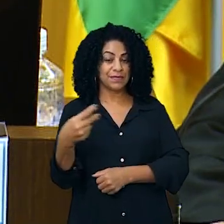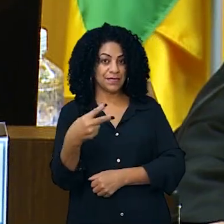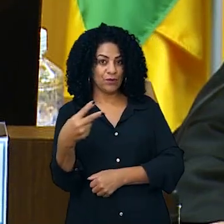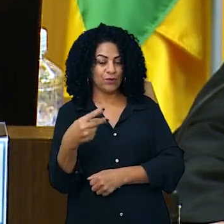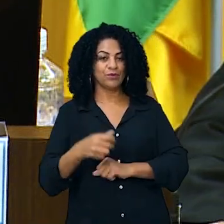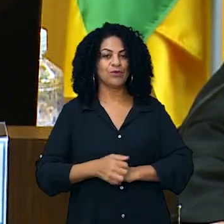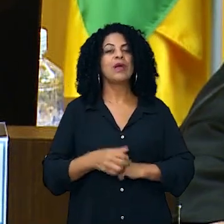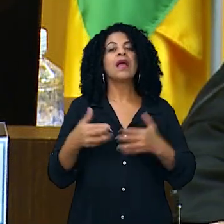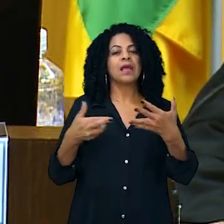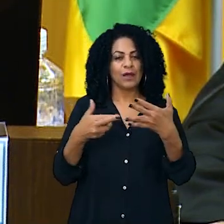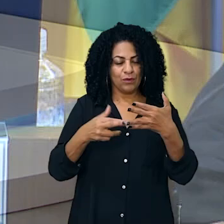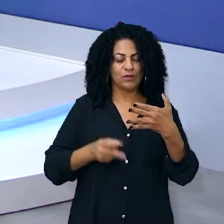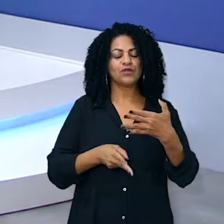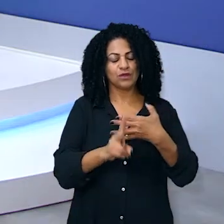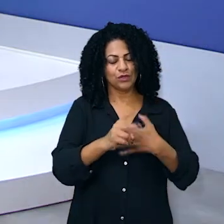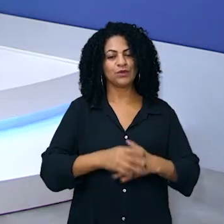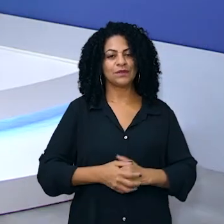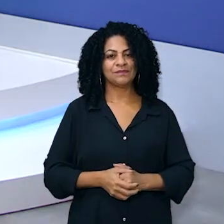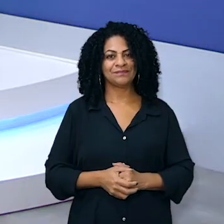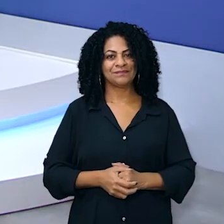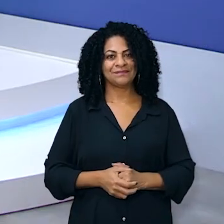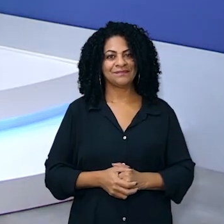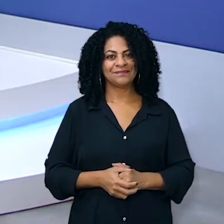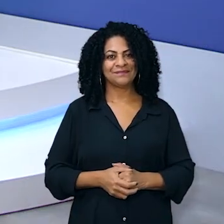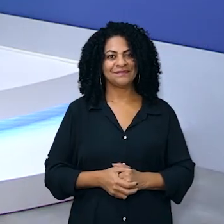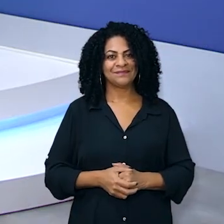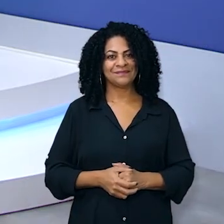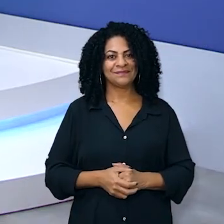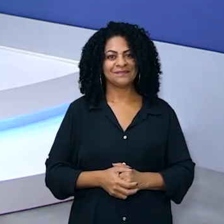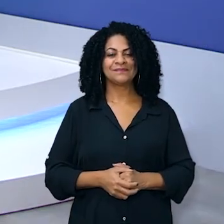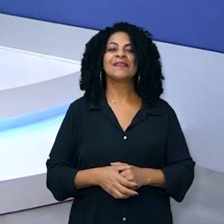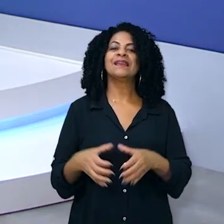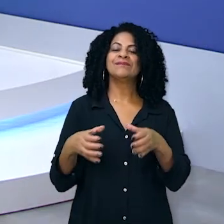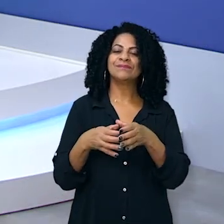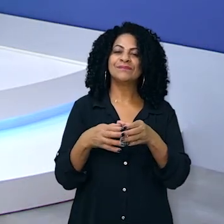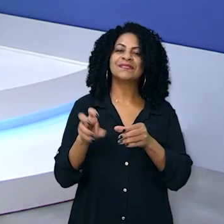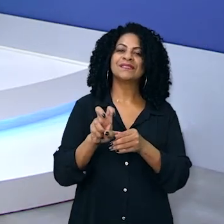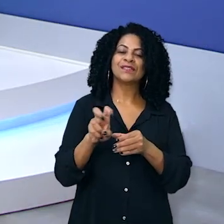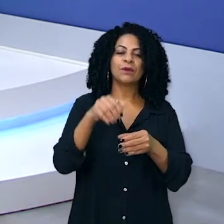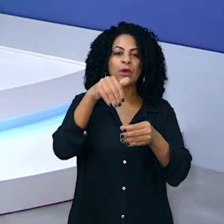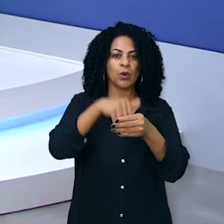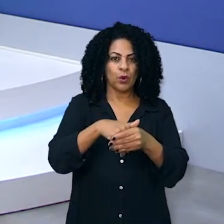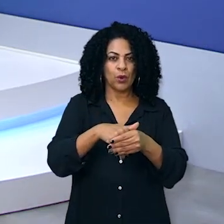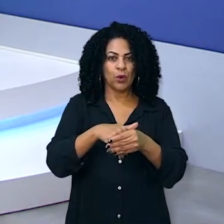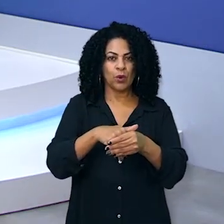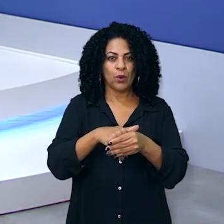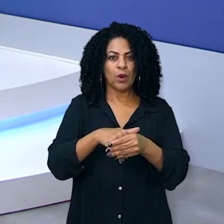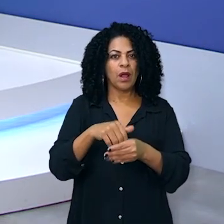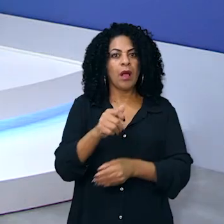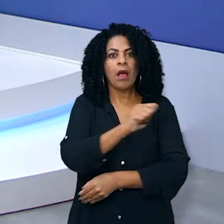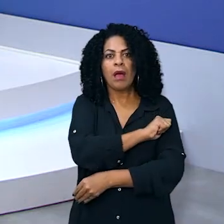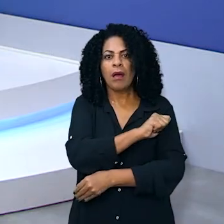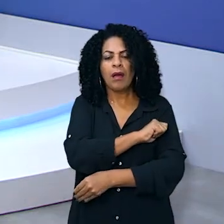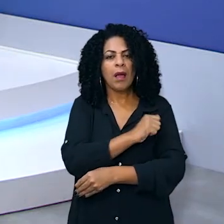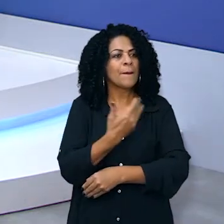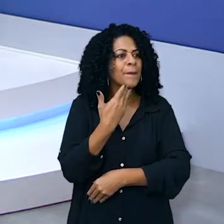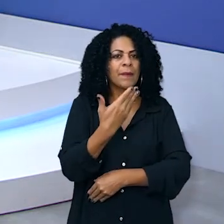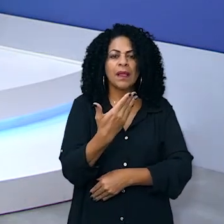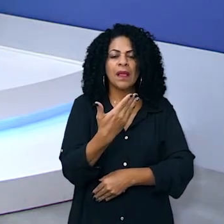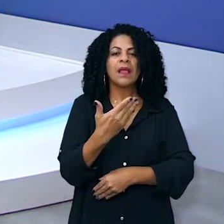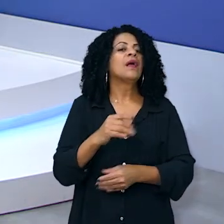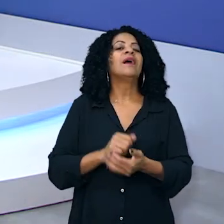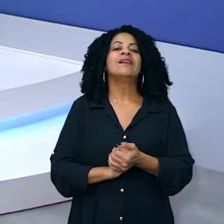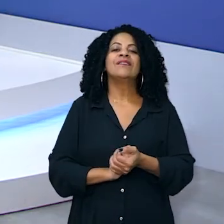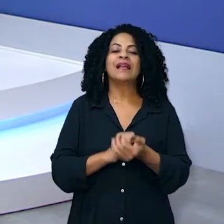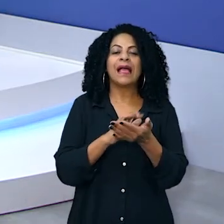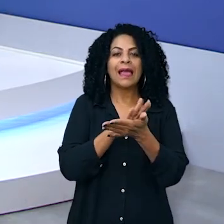Ainda cabe recurso. E vamos agora para a 5ª turma, Luana. Por maioria de votos, o colegiado negou o pedido de uma concessionária